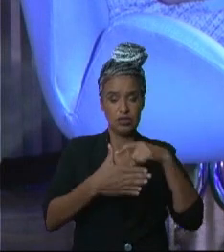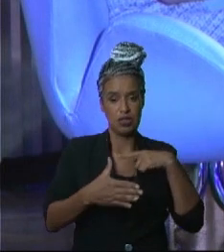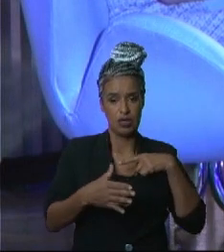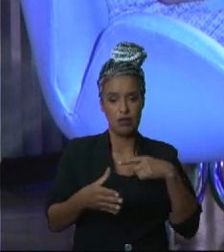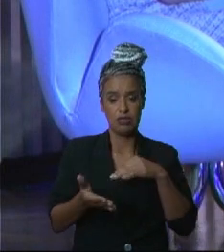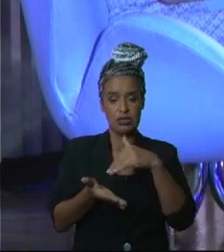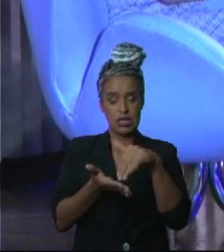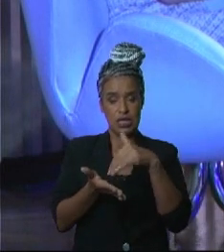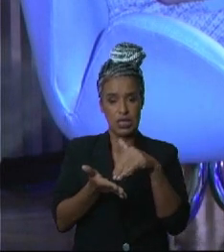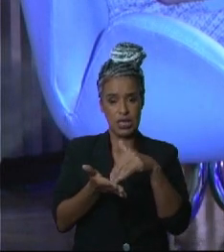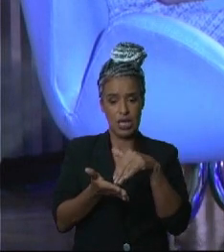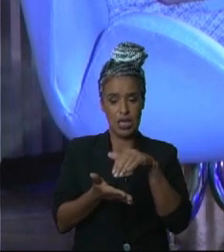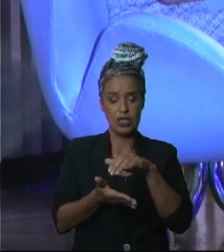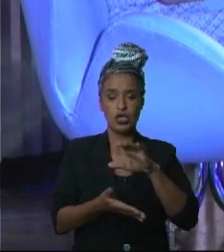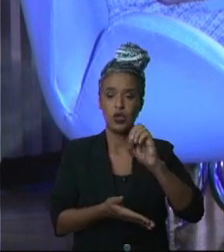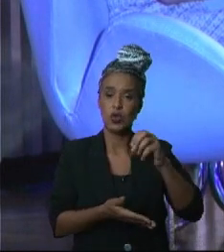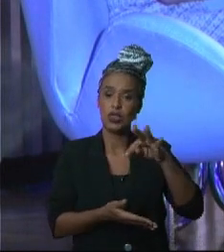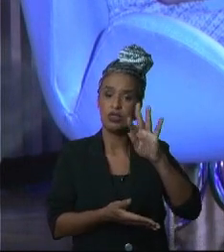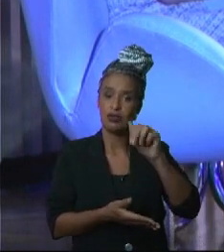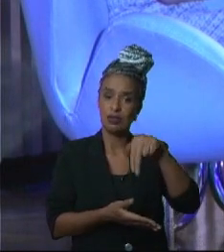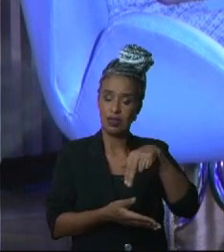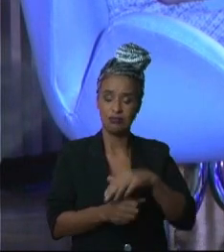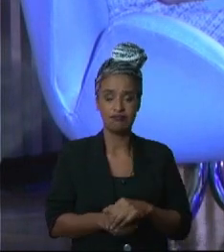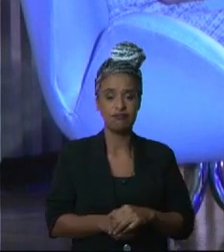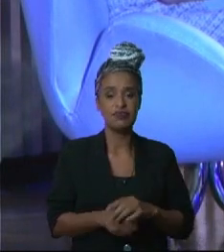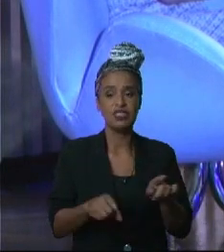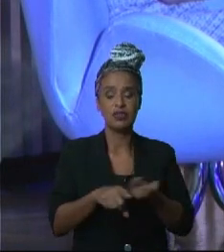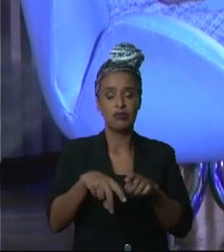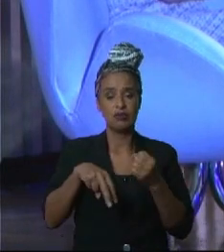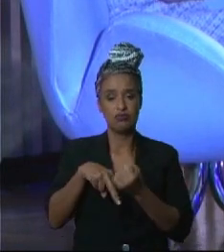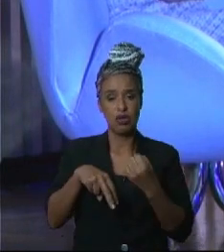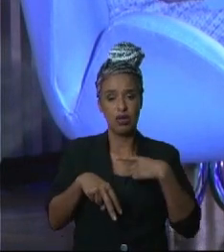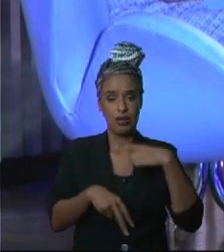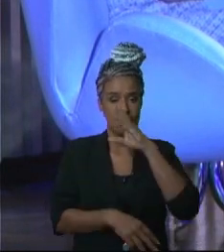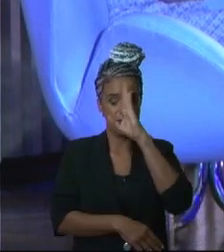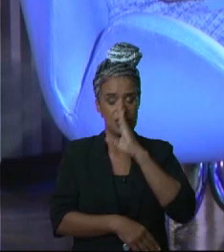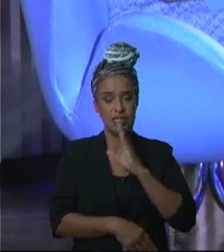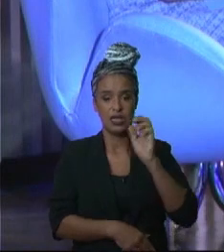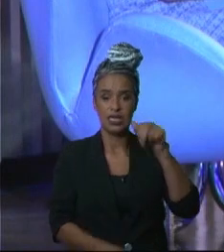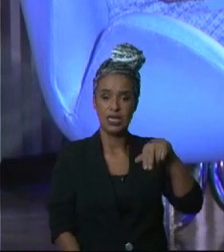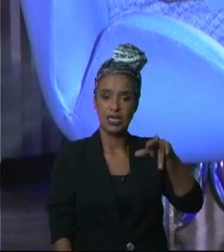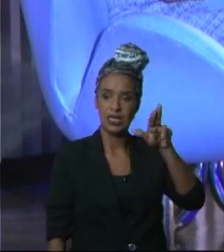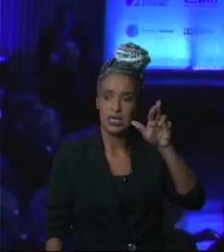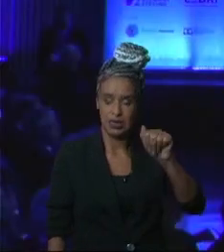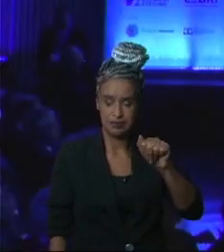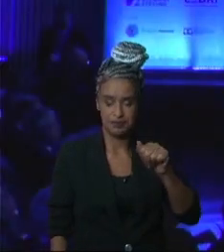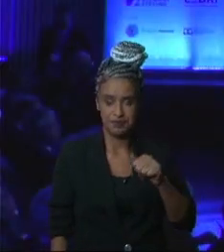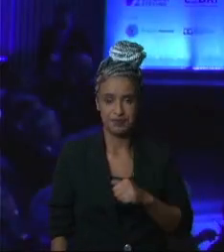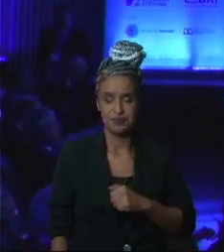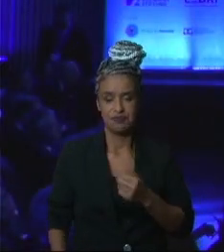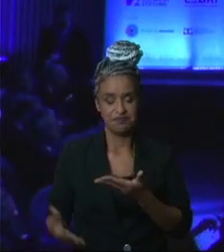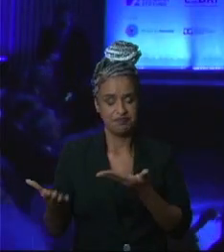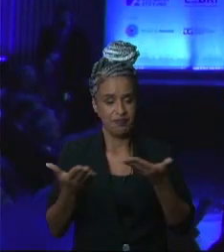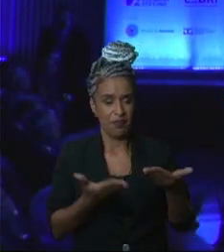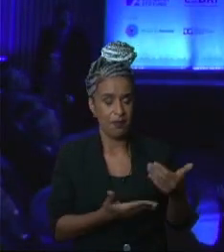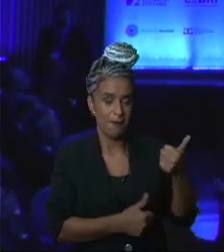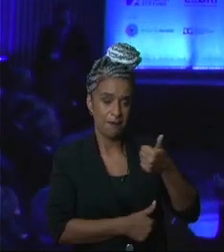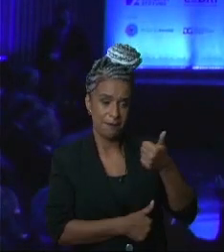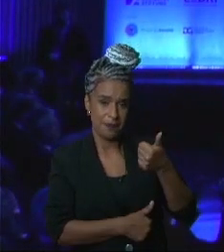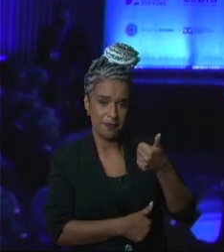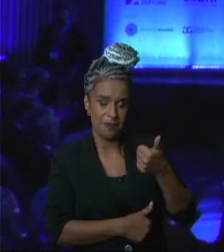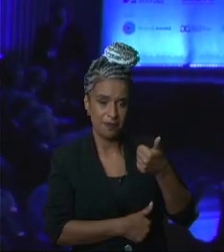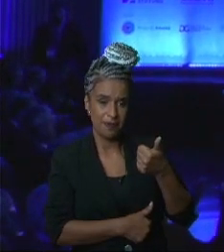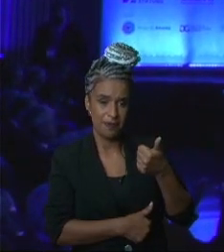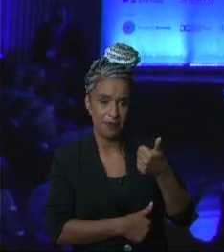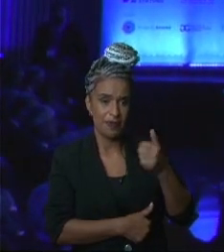do secretário-geral da OTAN. E a diplomata brasileira Amina Yassini conosco. Então eu passo a palavra primeiro para